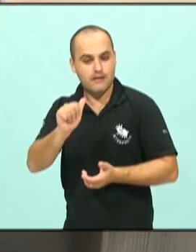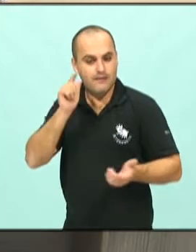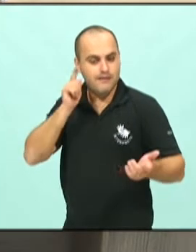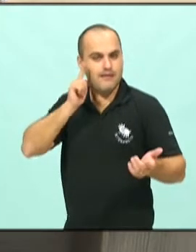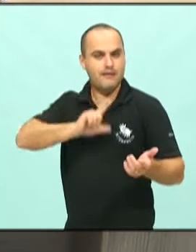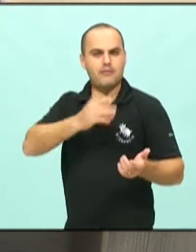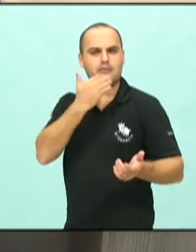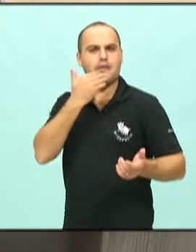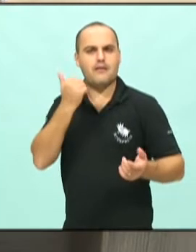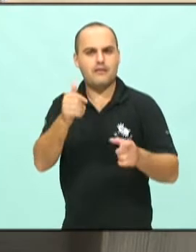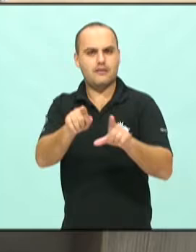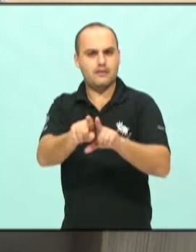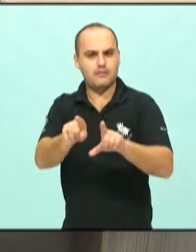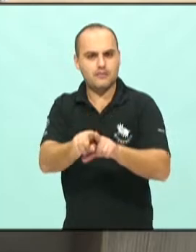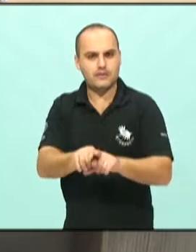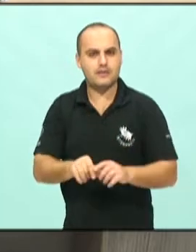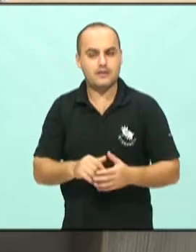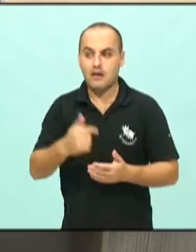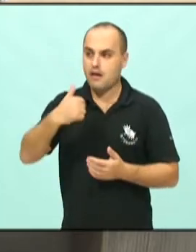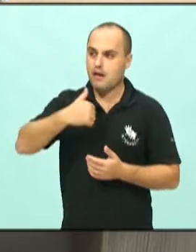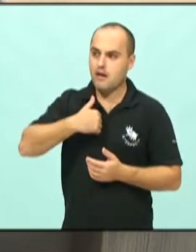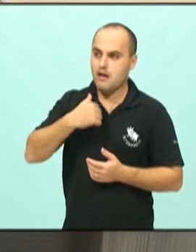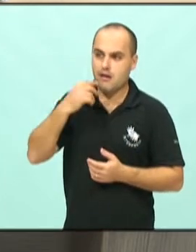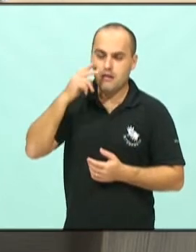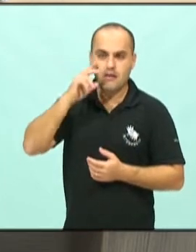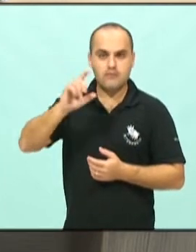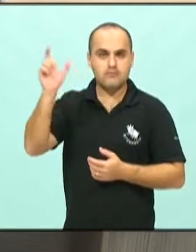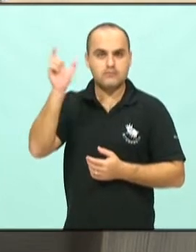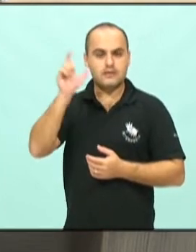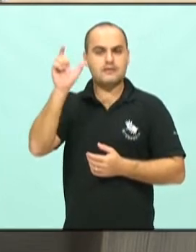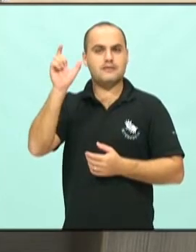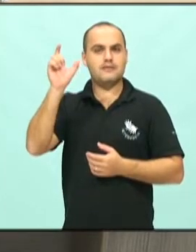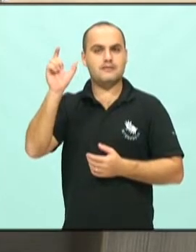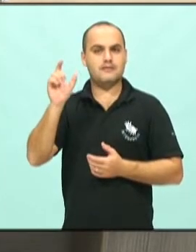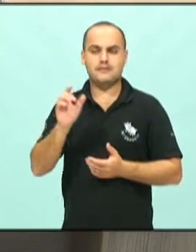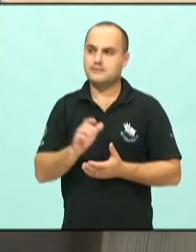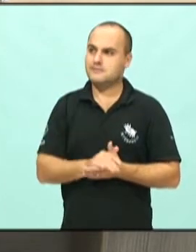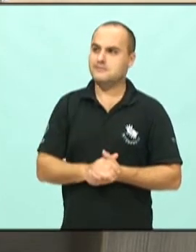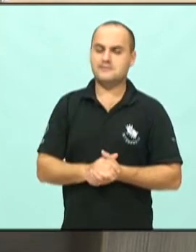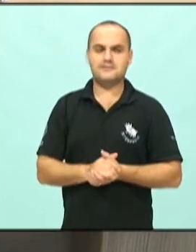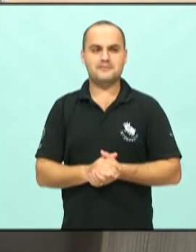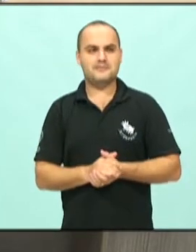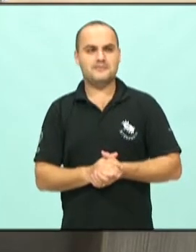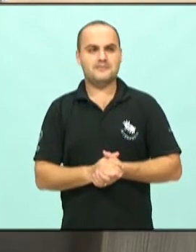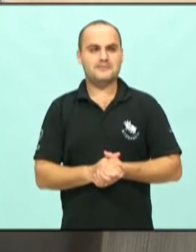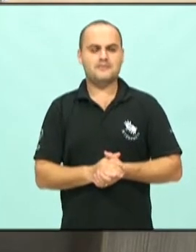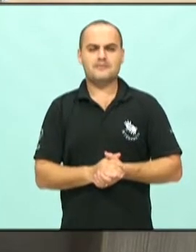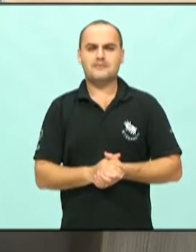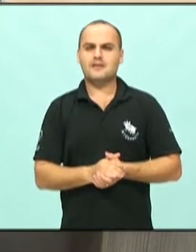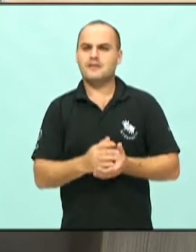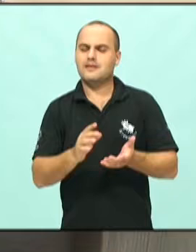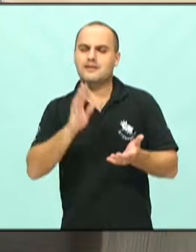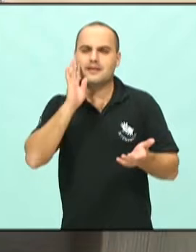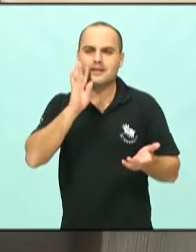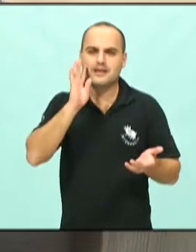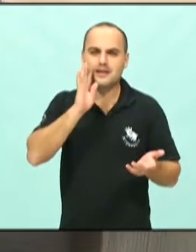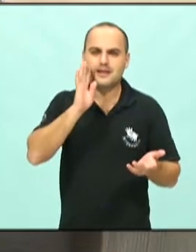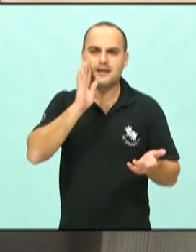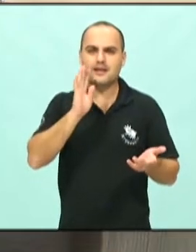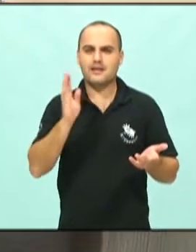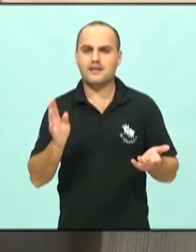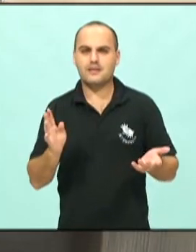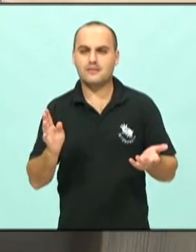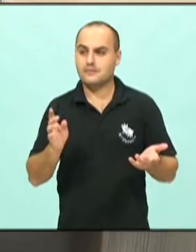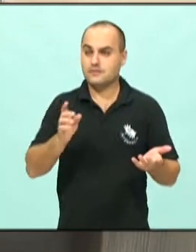a música... Ficou surpreso. Fiquei surpreso e ali eu percebi, poxa, então eu acho que